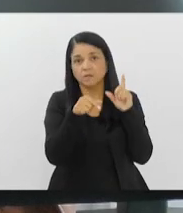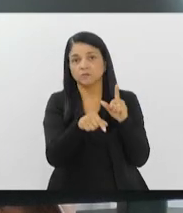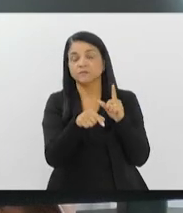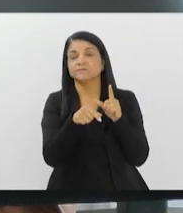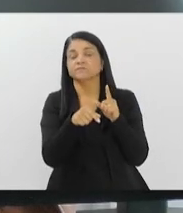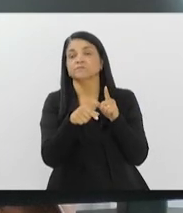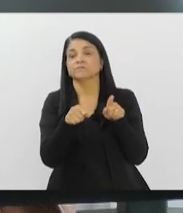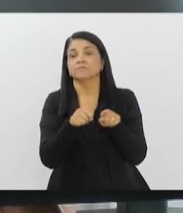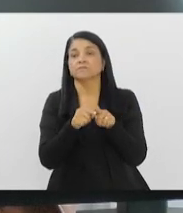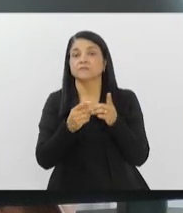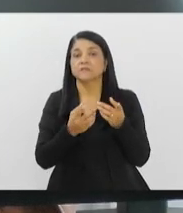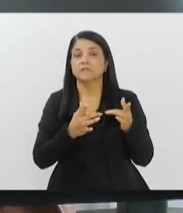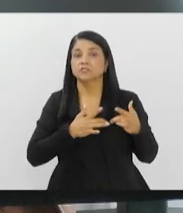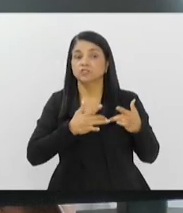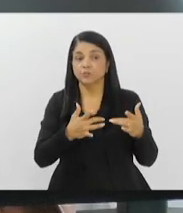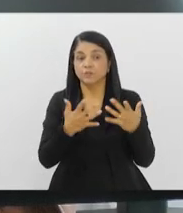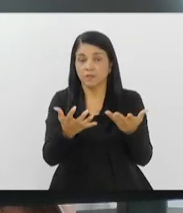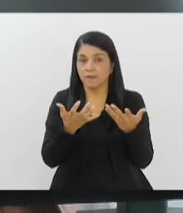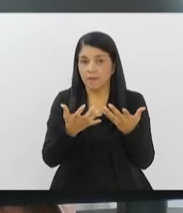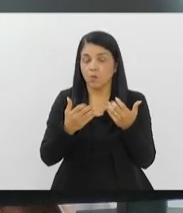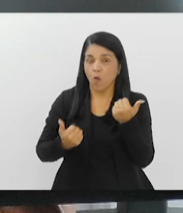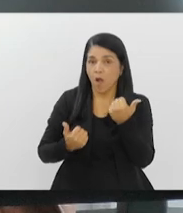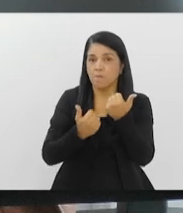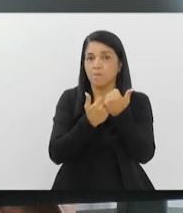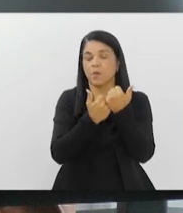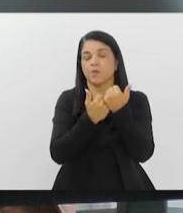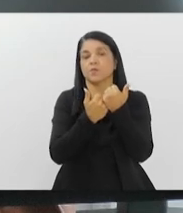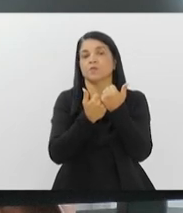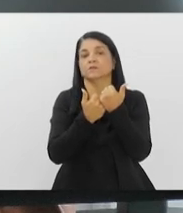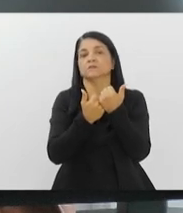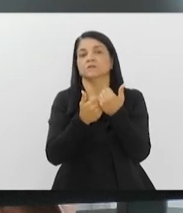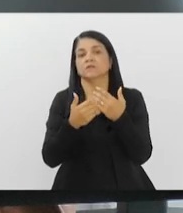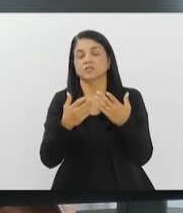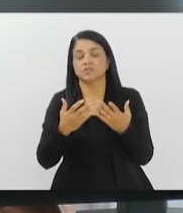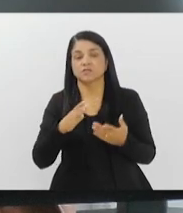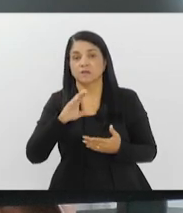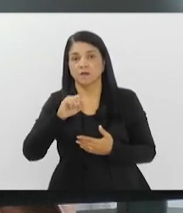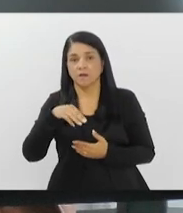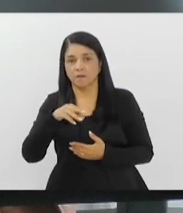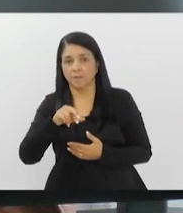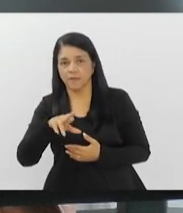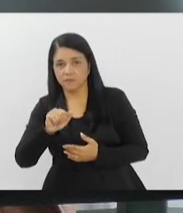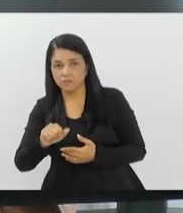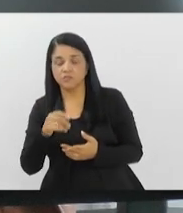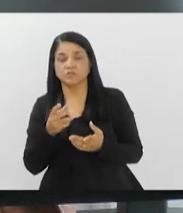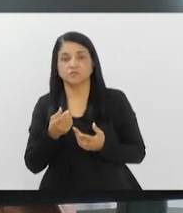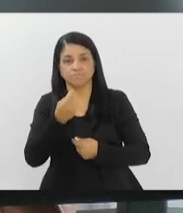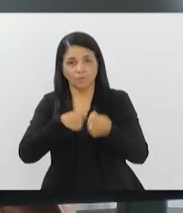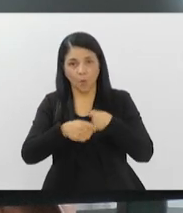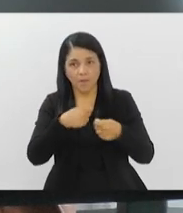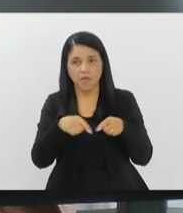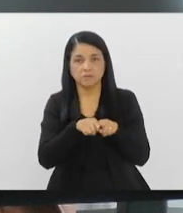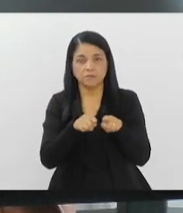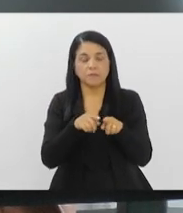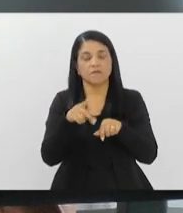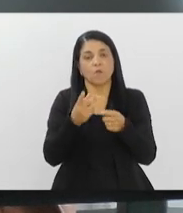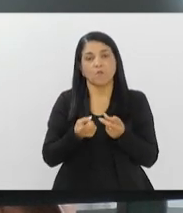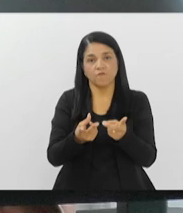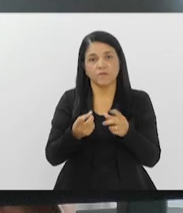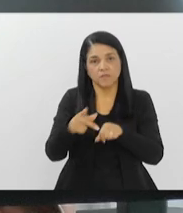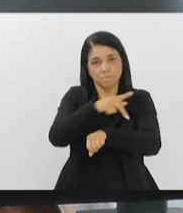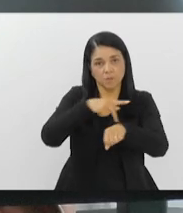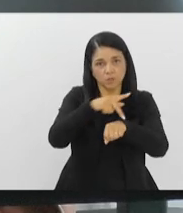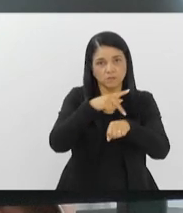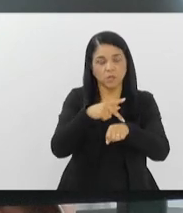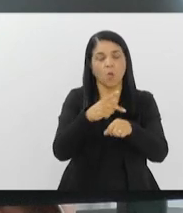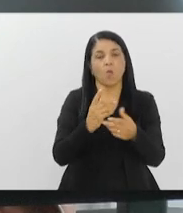aqui disponibilizar também o apoio da Federação das Câmaras de Comércio. Nós sabemos como fazer importação, exportação. Nós sabemos